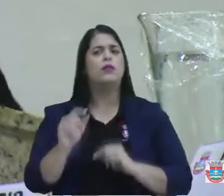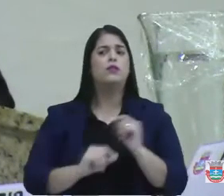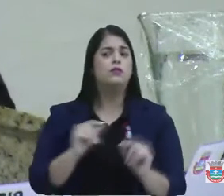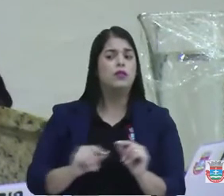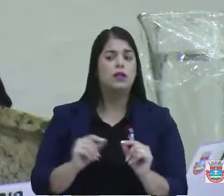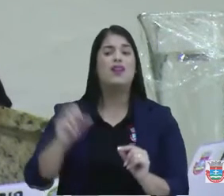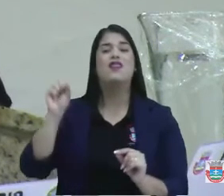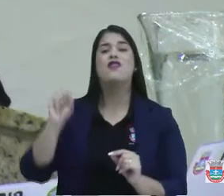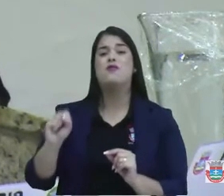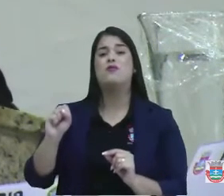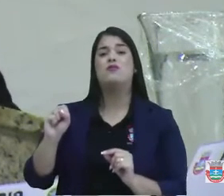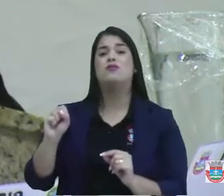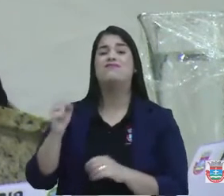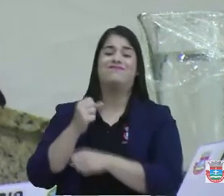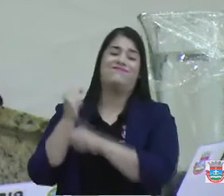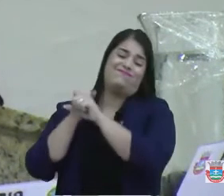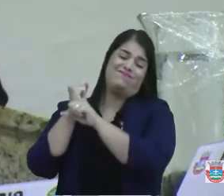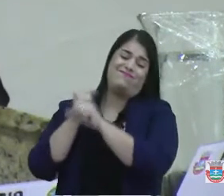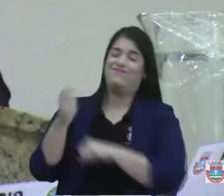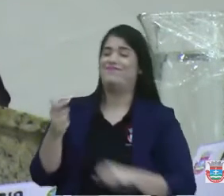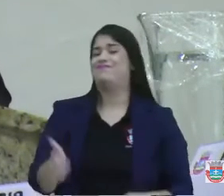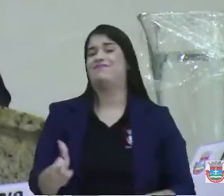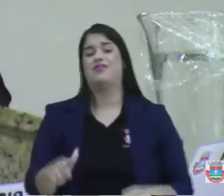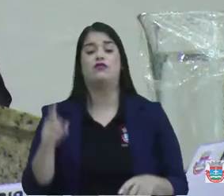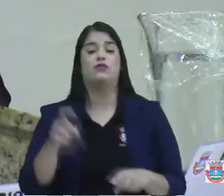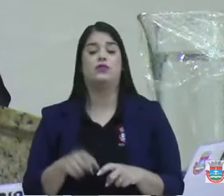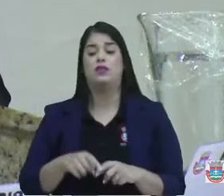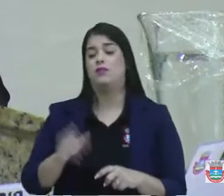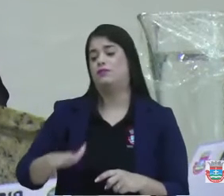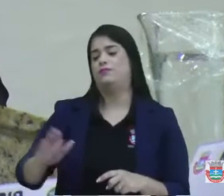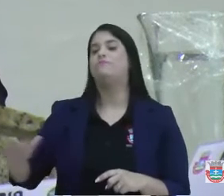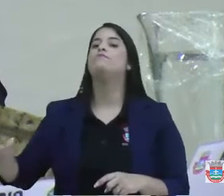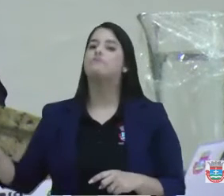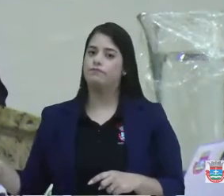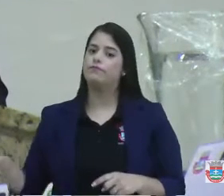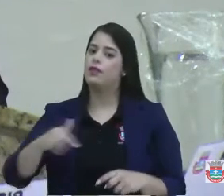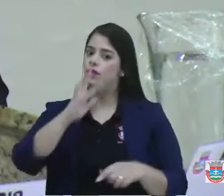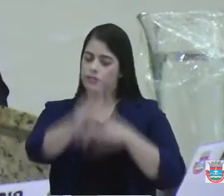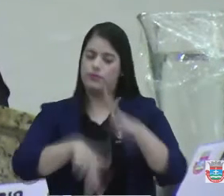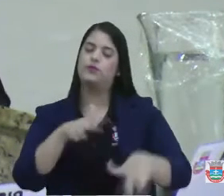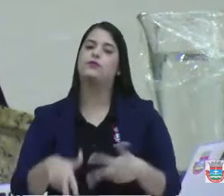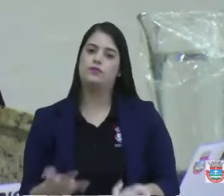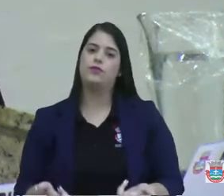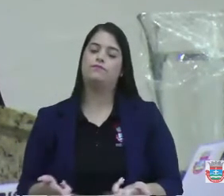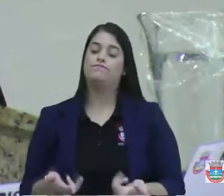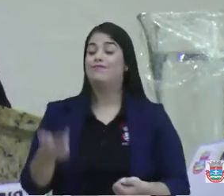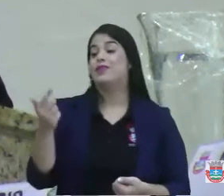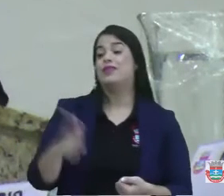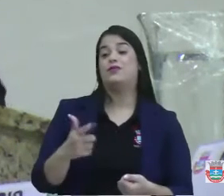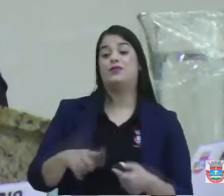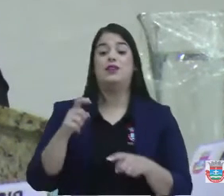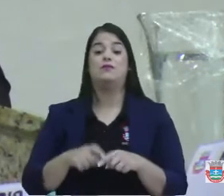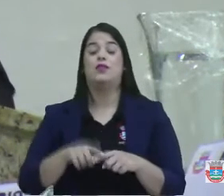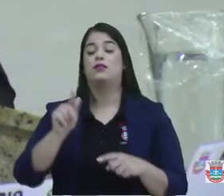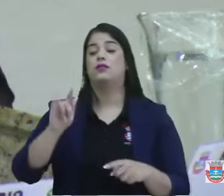que passamos 8 anos sem ter um Pediatra para atender a nossas crianças do nosso município sem ter uma